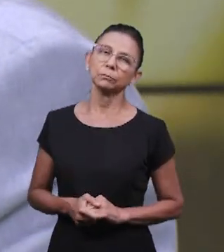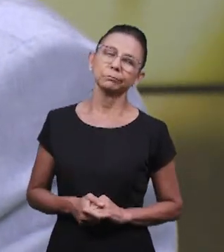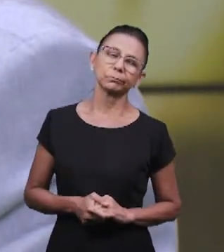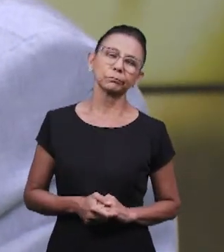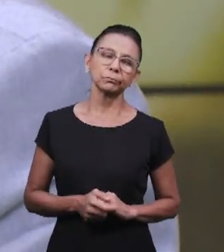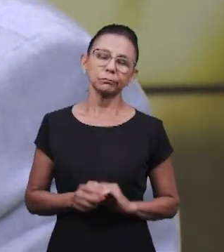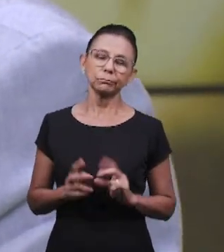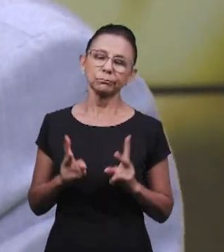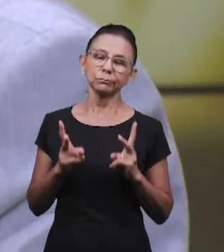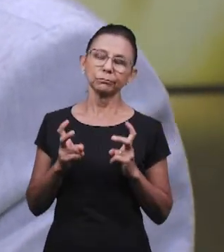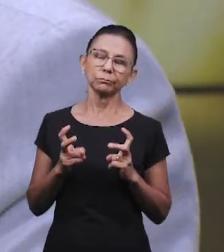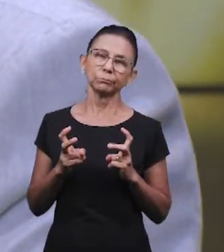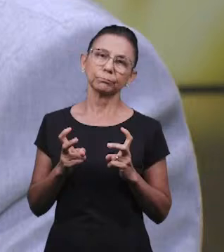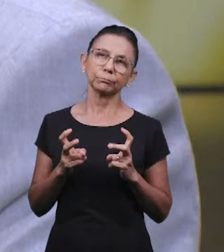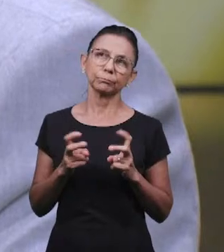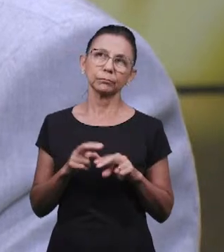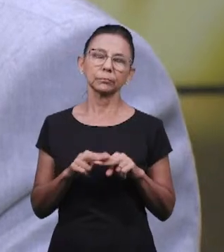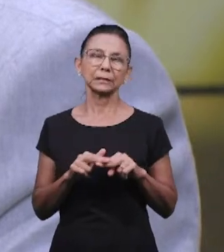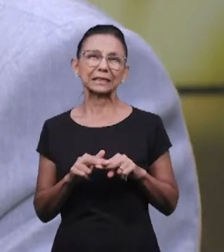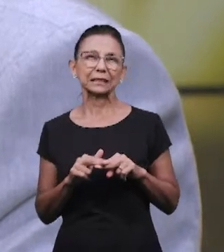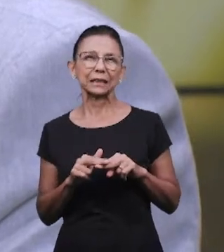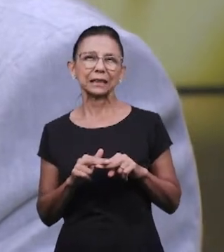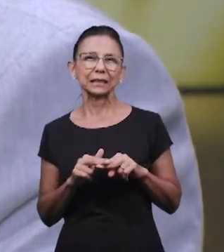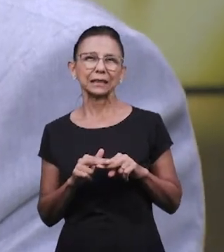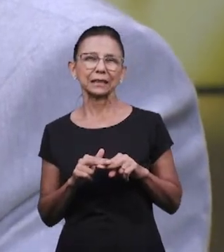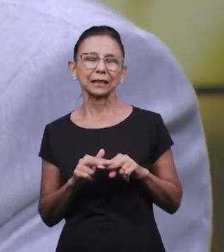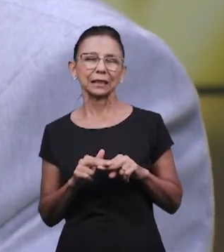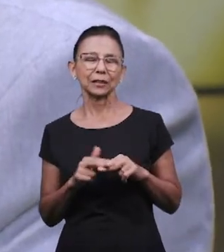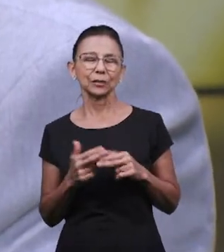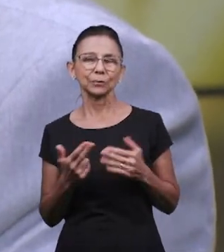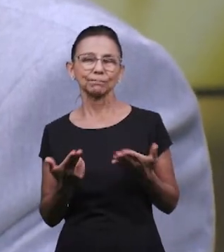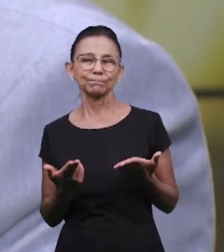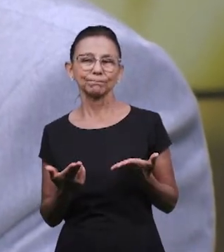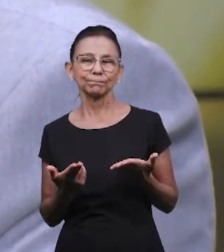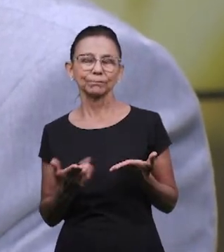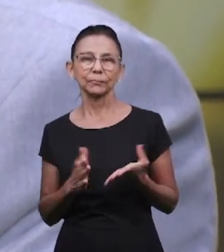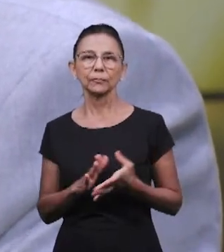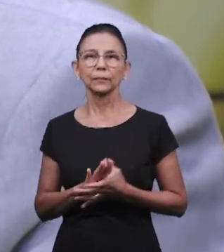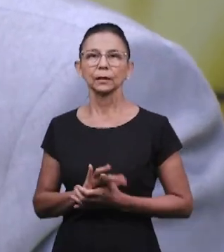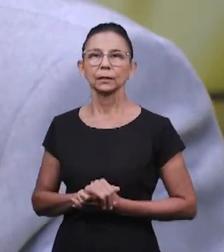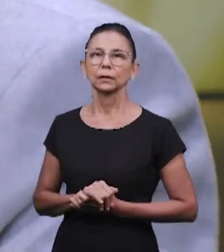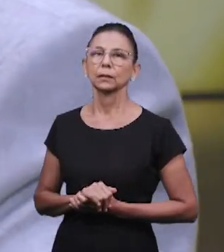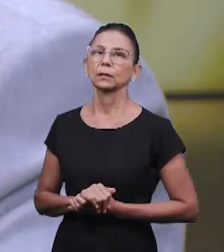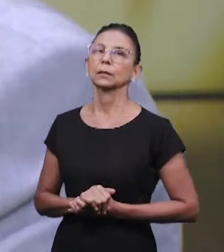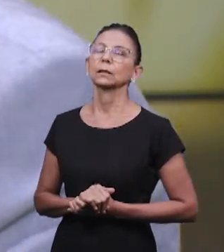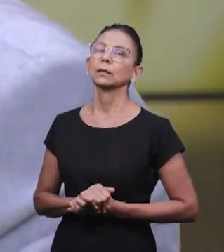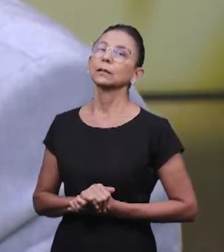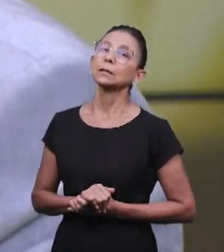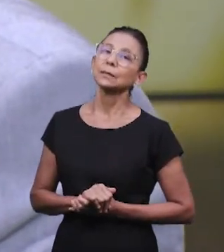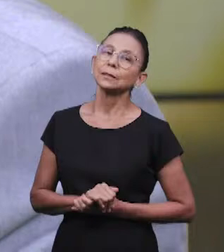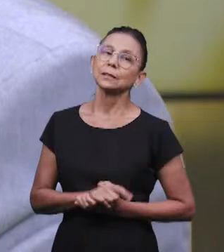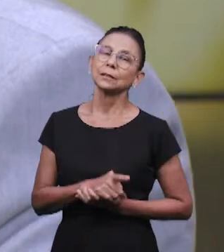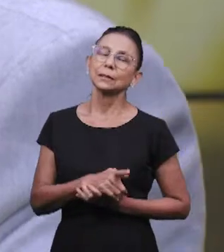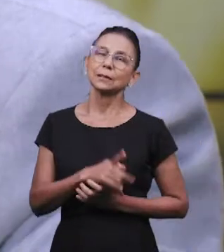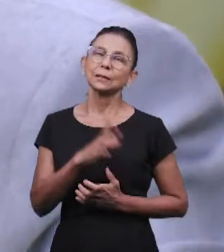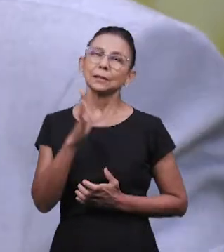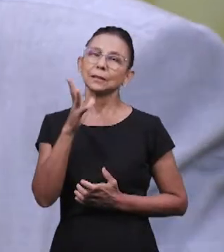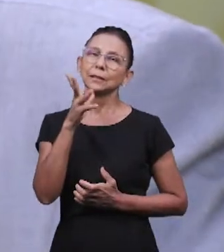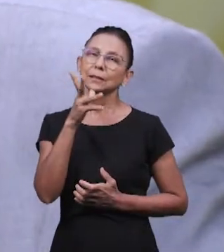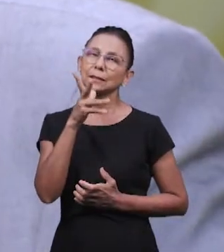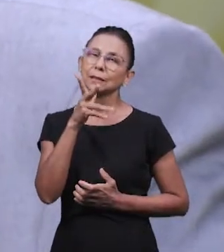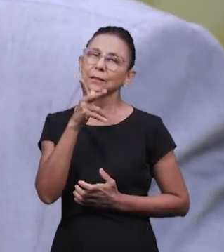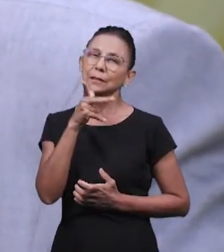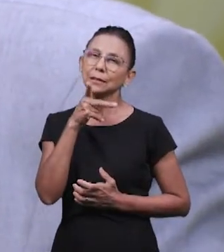daquilo que está se percebendo, né? Quer dizer, nesse caso, o que vocês estão trazendo é que quanto antes se